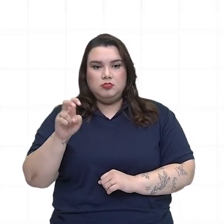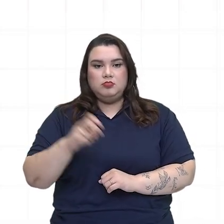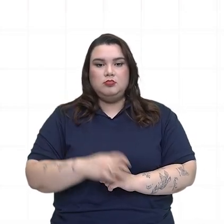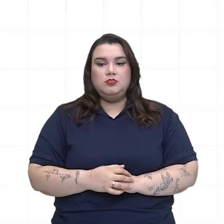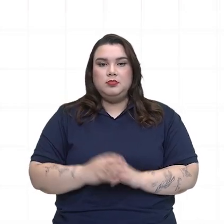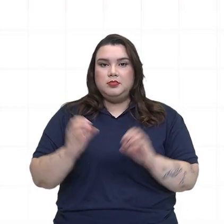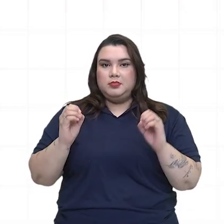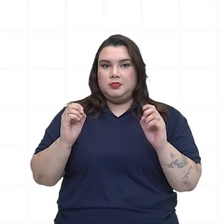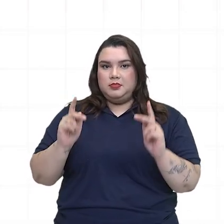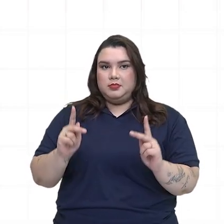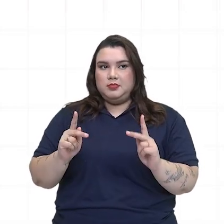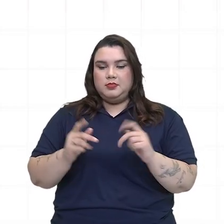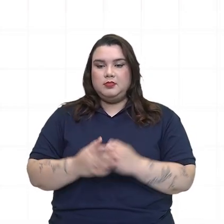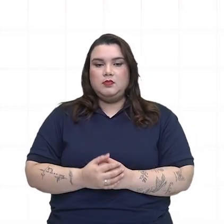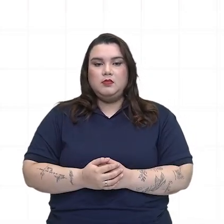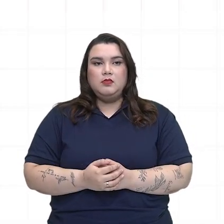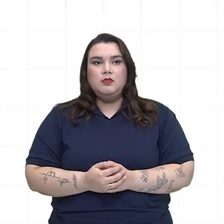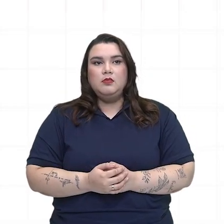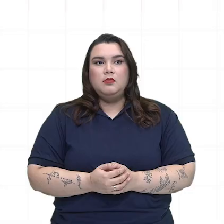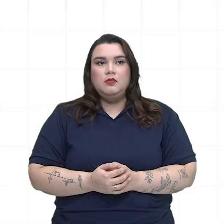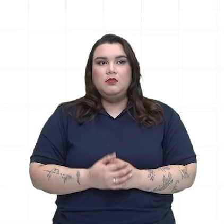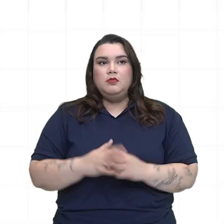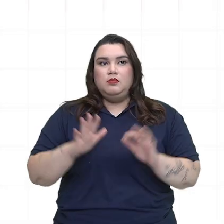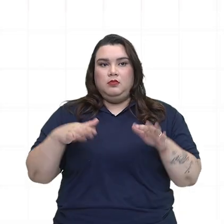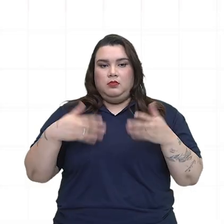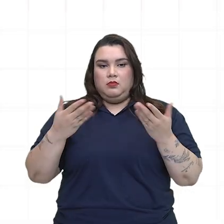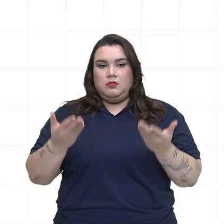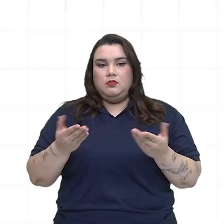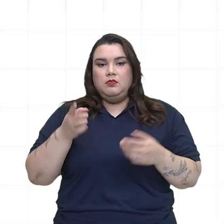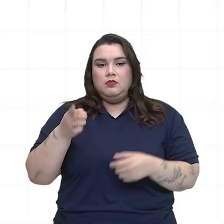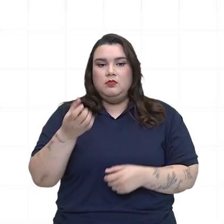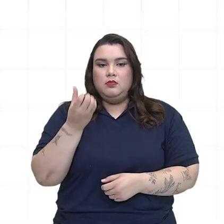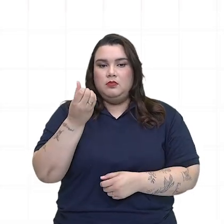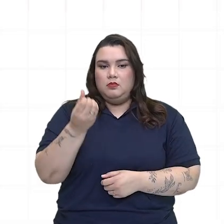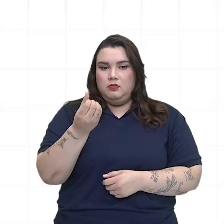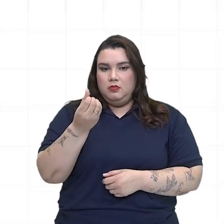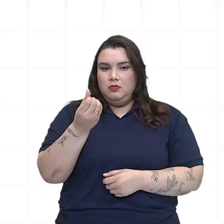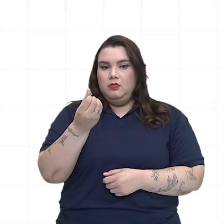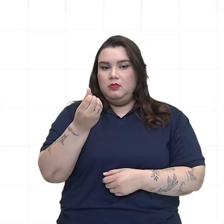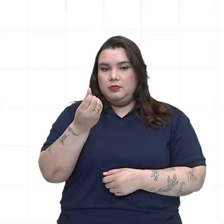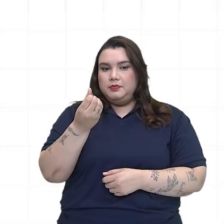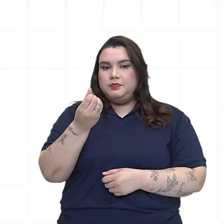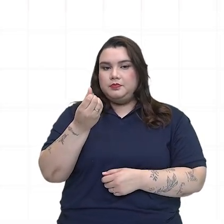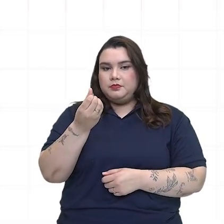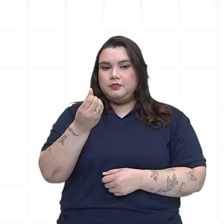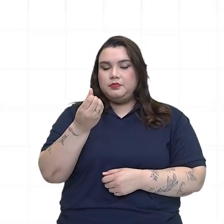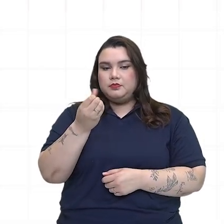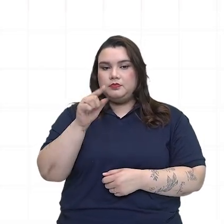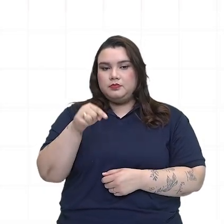6,25, beleza? Aí agora, pega esse 6, né?